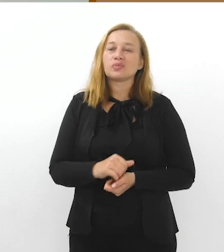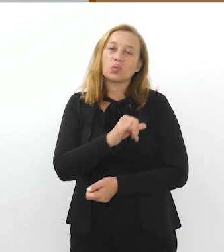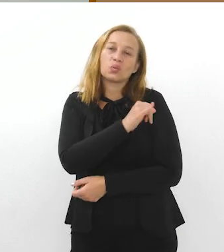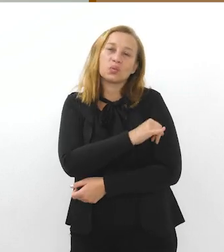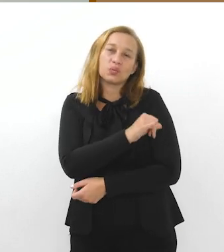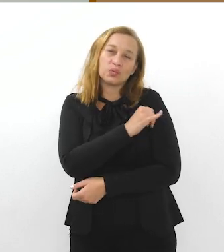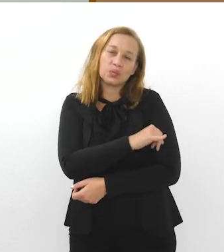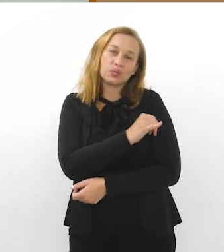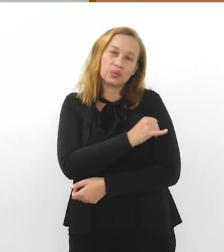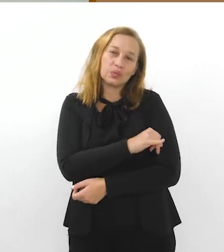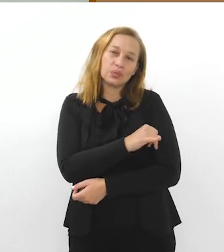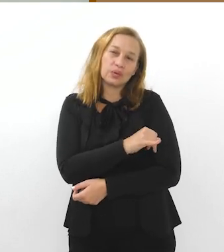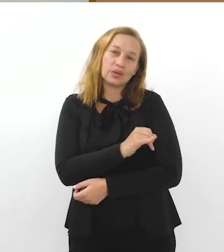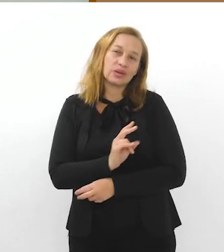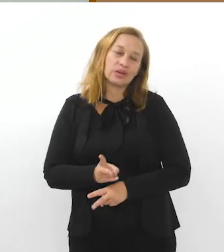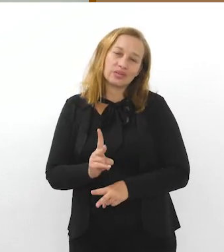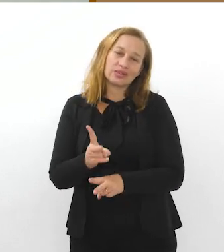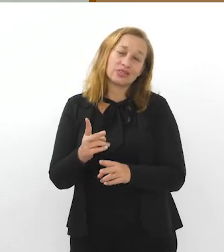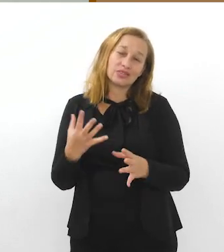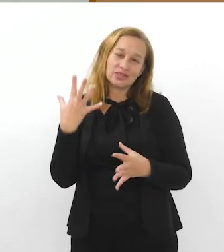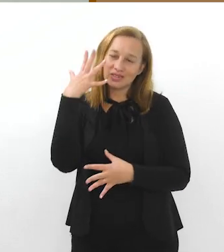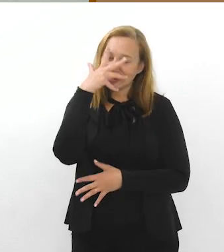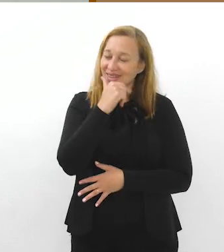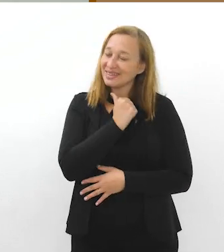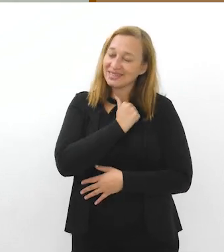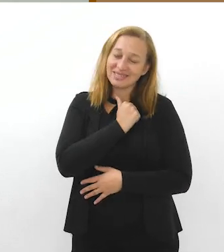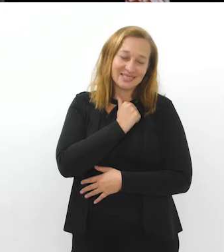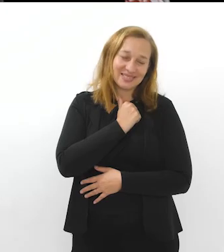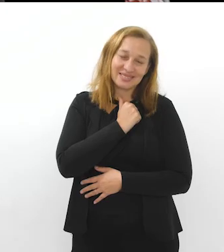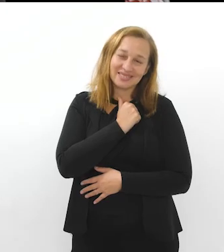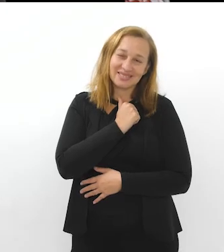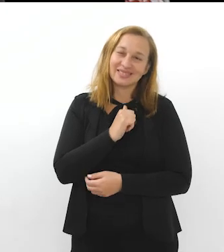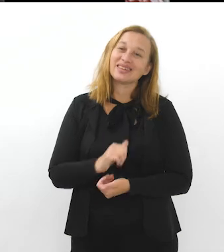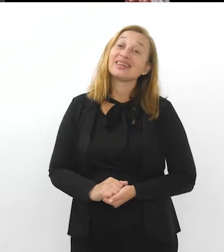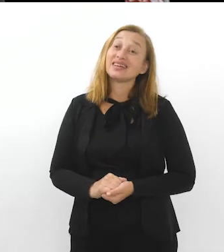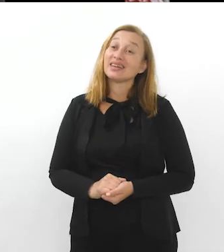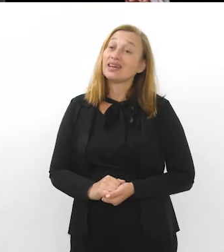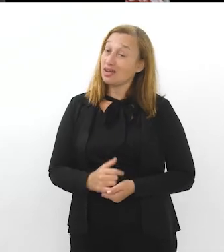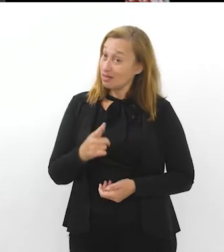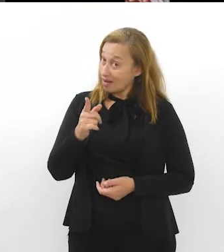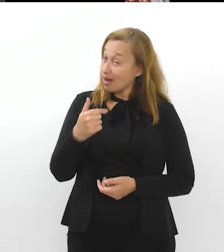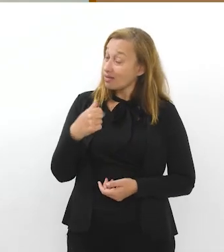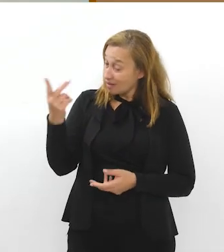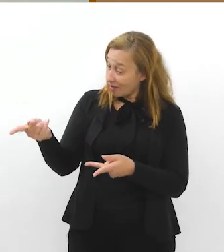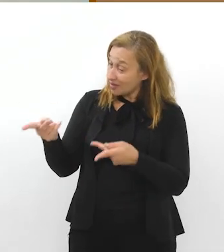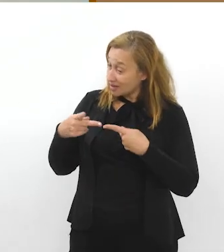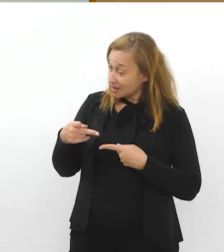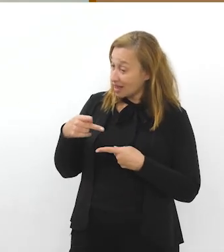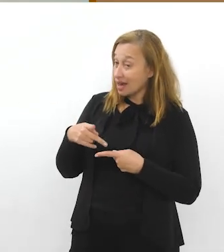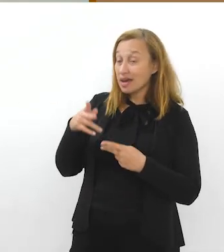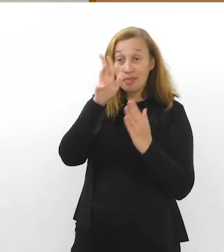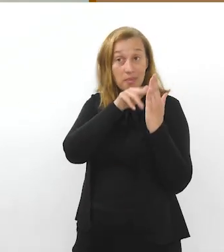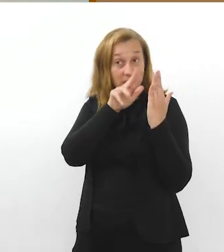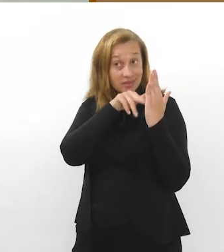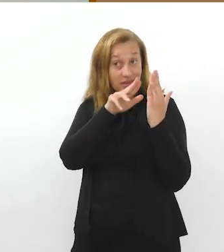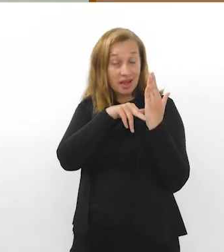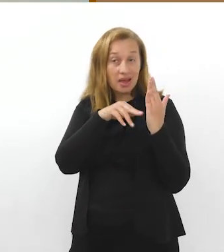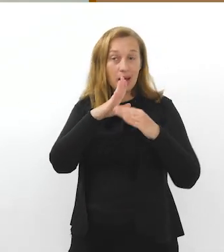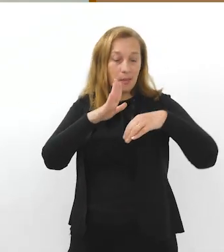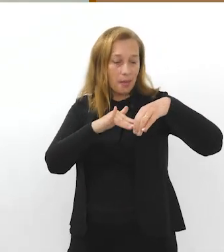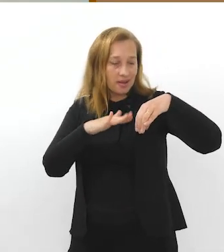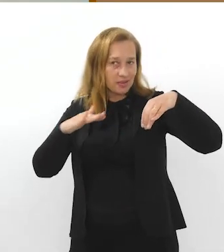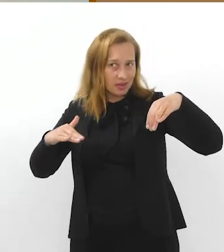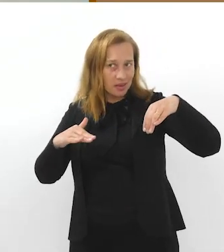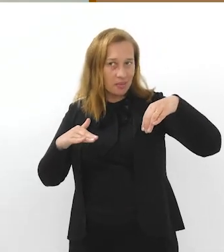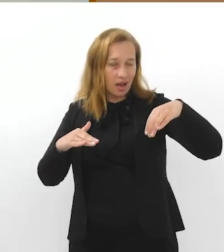No Brasil também. É muita coisa linda. E eu imagino que O quando Rio de Janeiro, o Rio de Janeiro continua lindo. Para mim é